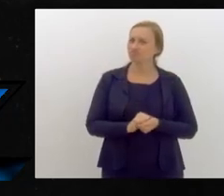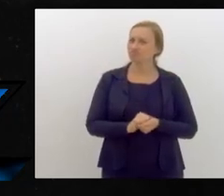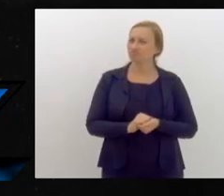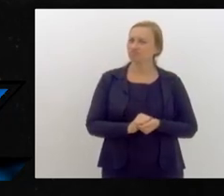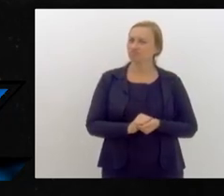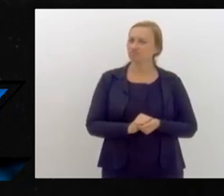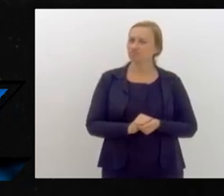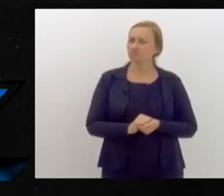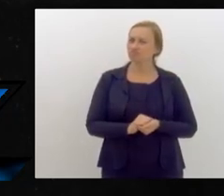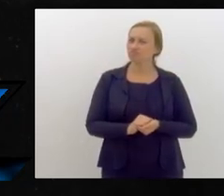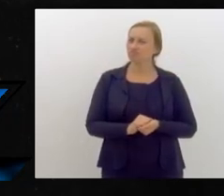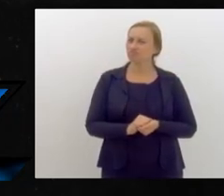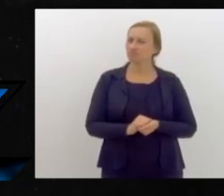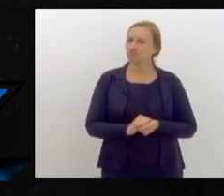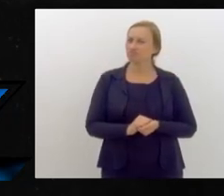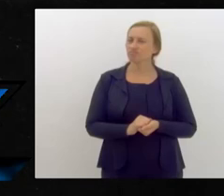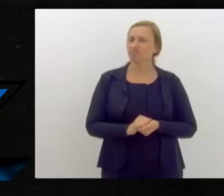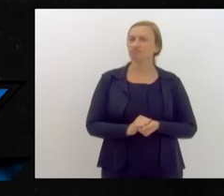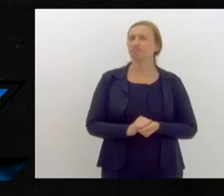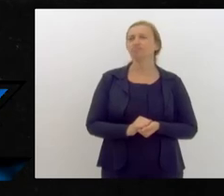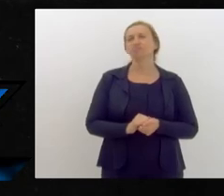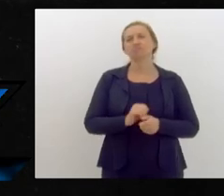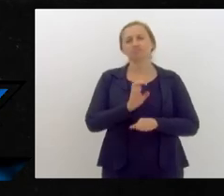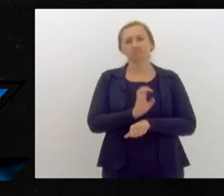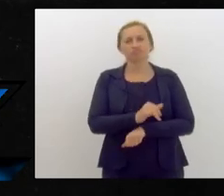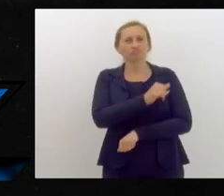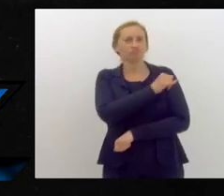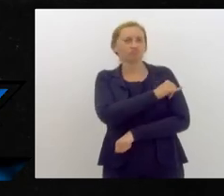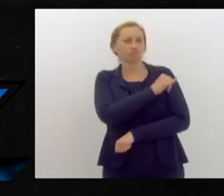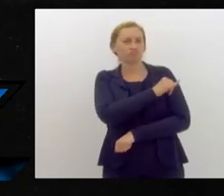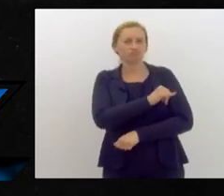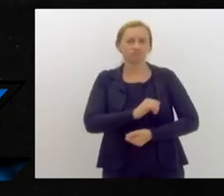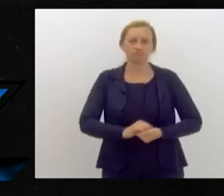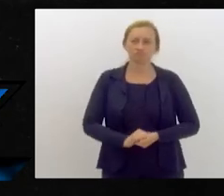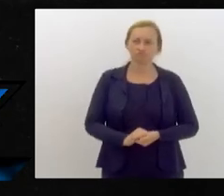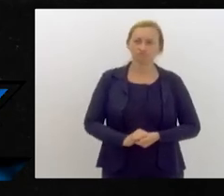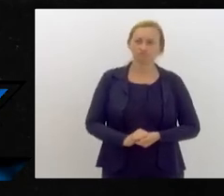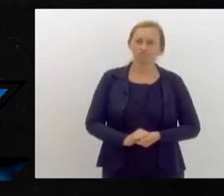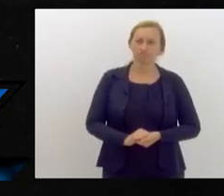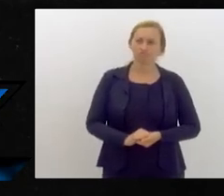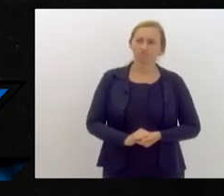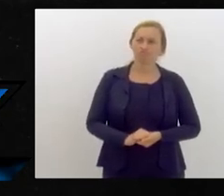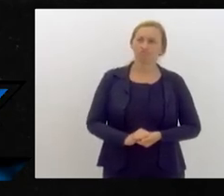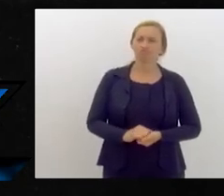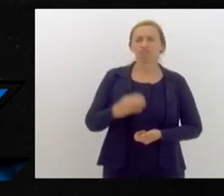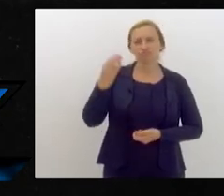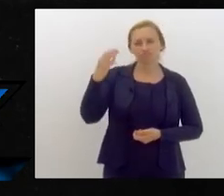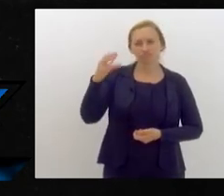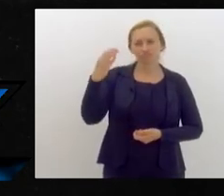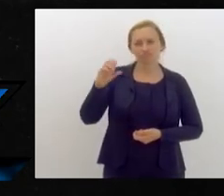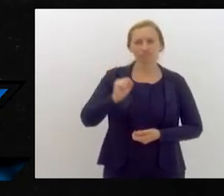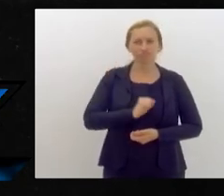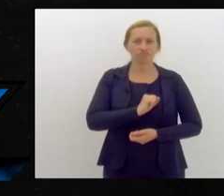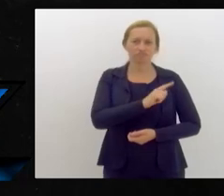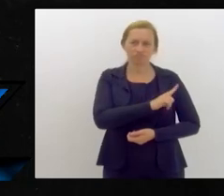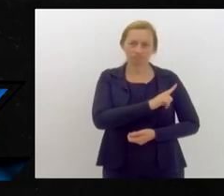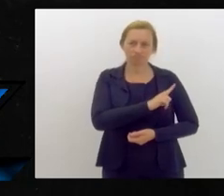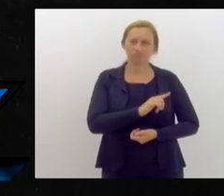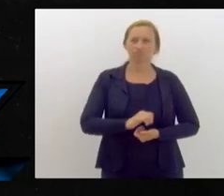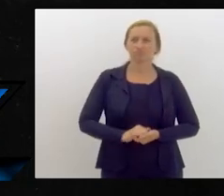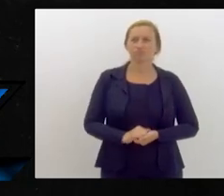para o estado do Rio de Janeiro sobretudo para nossa região de Niterói São Gonçalo